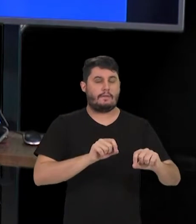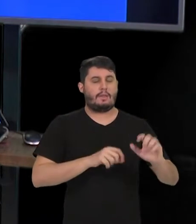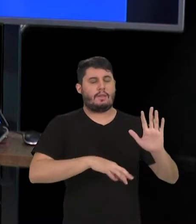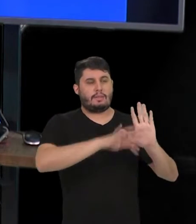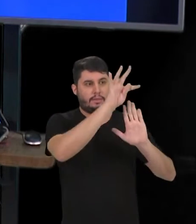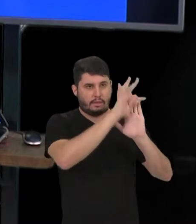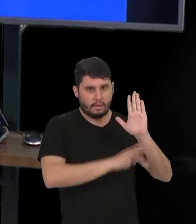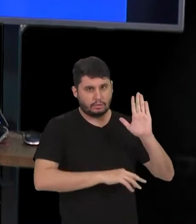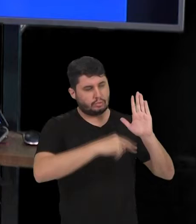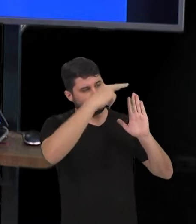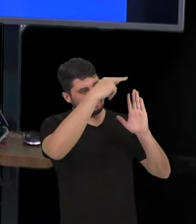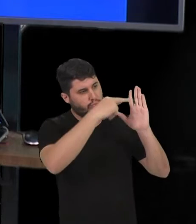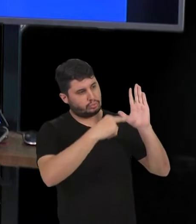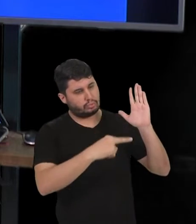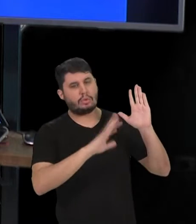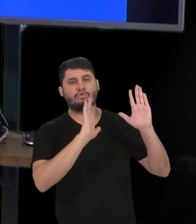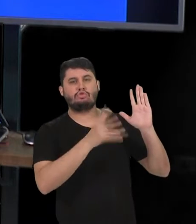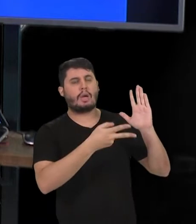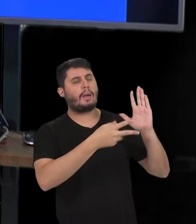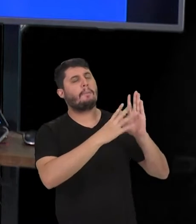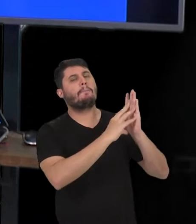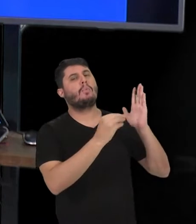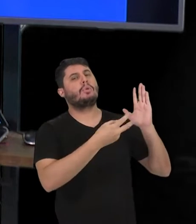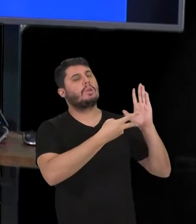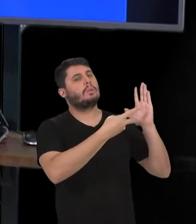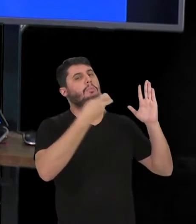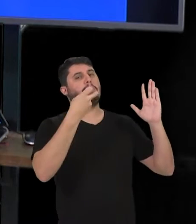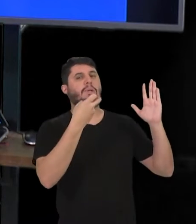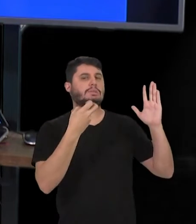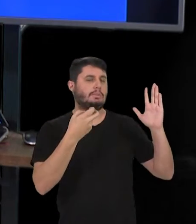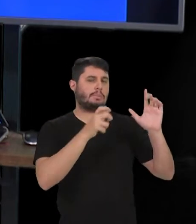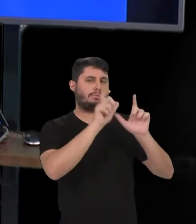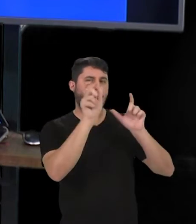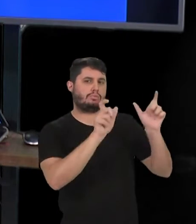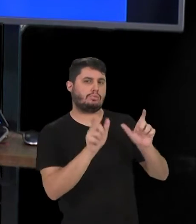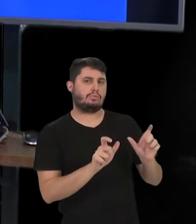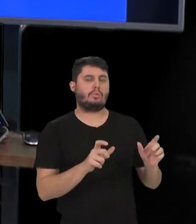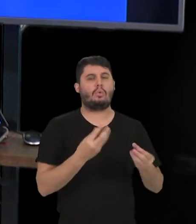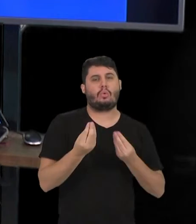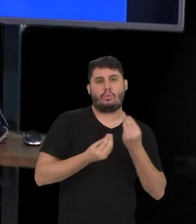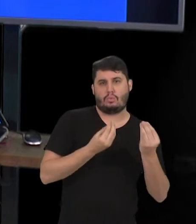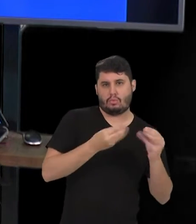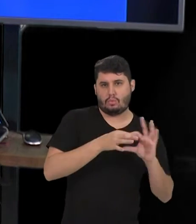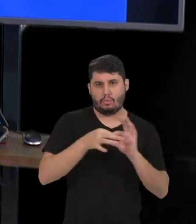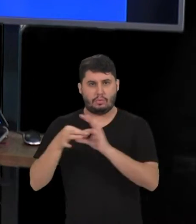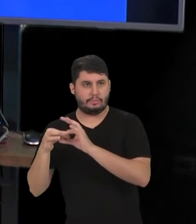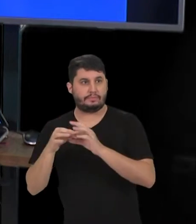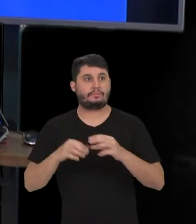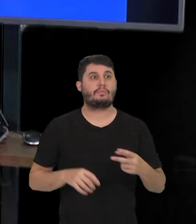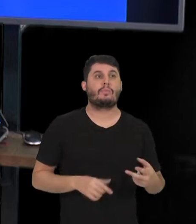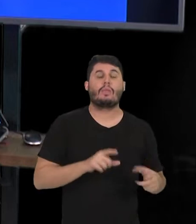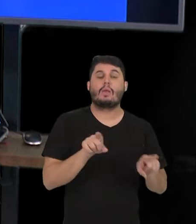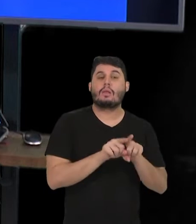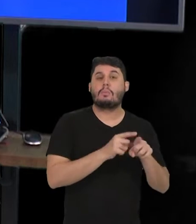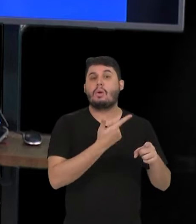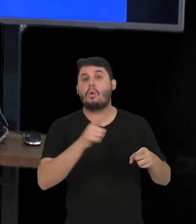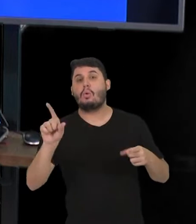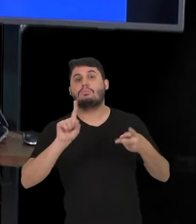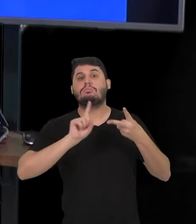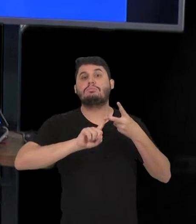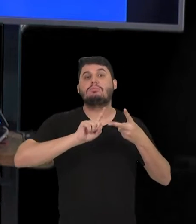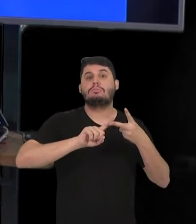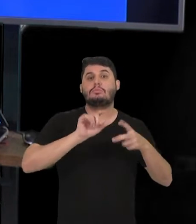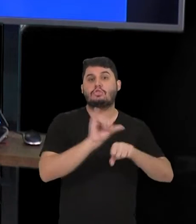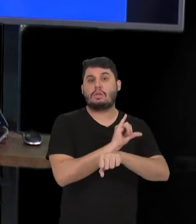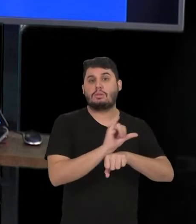no texto para tentar entendê-lo e achar a resposta. Já na segunda, que é o scanning, o objetivo aí é ir na pergunta específica, no